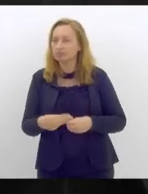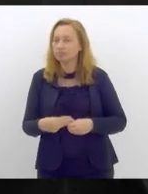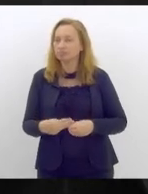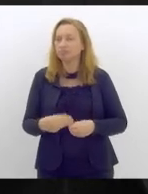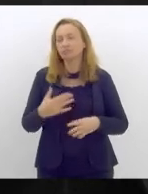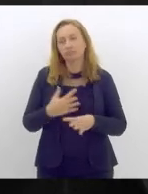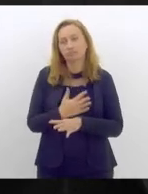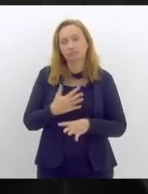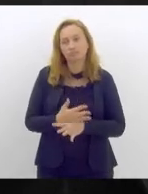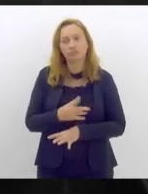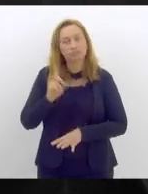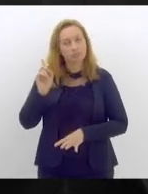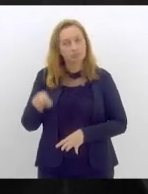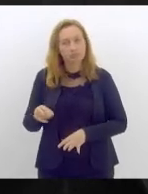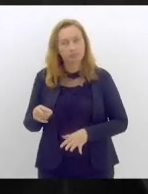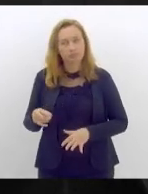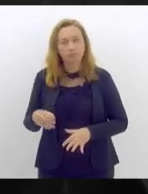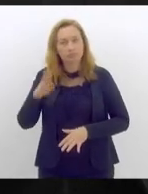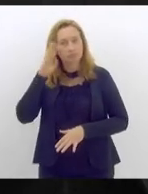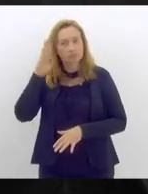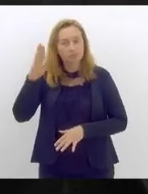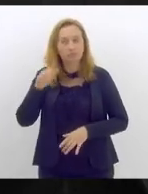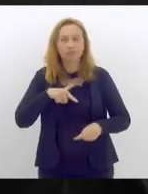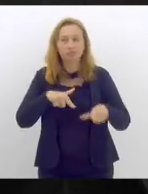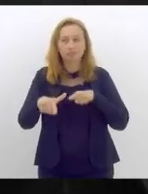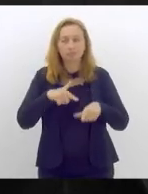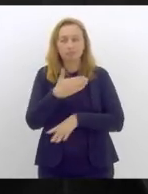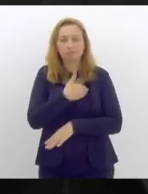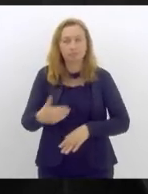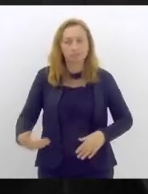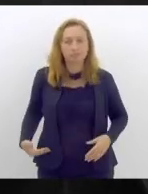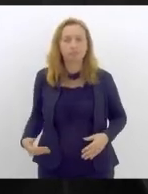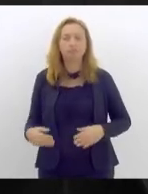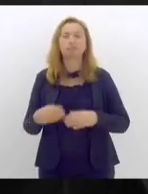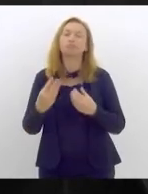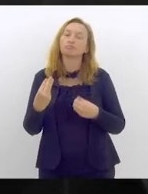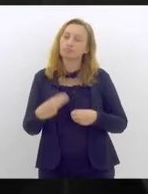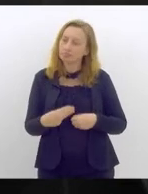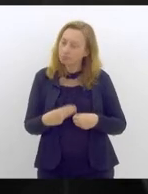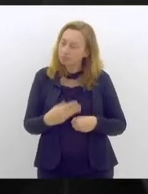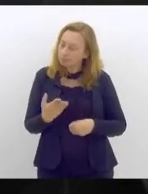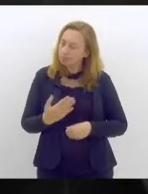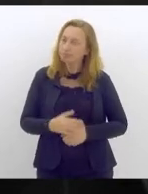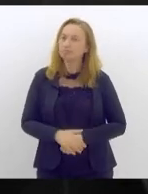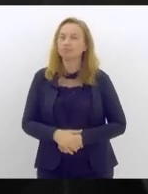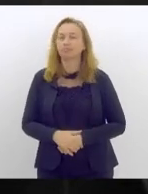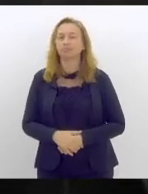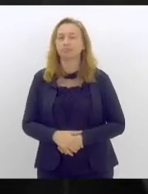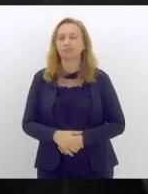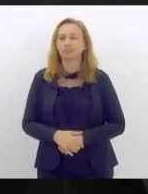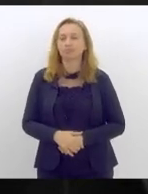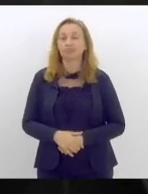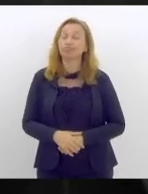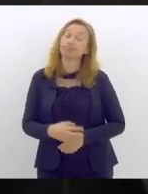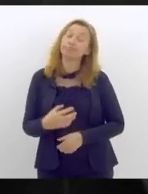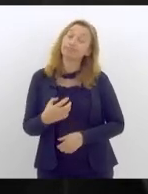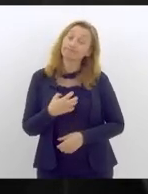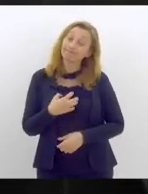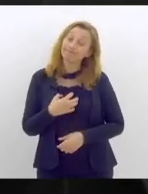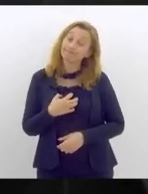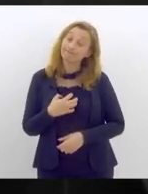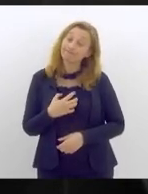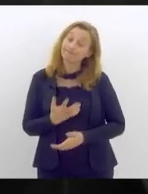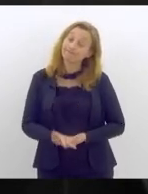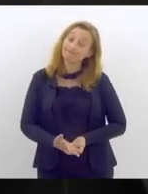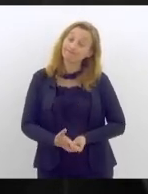ocupar a principal função pública naquele município a primeira magistratura daquele município e nesse sentido